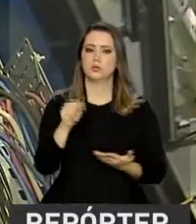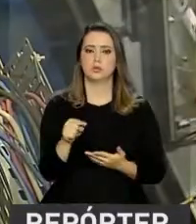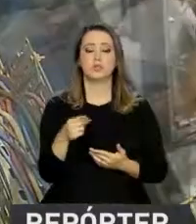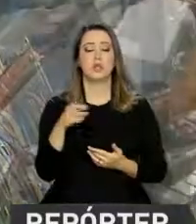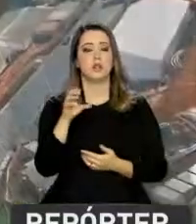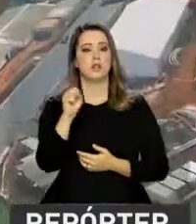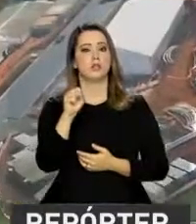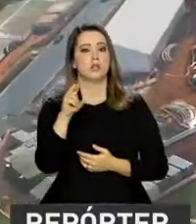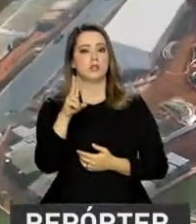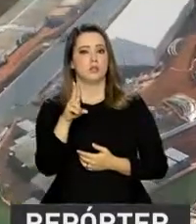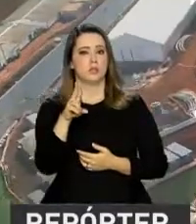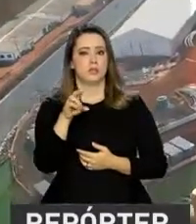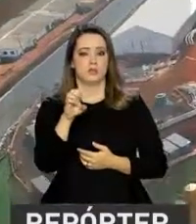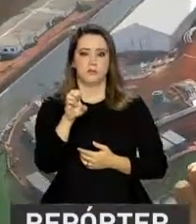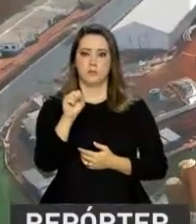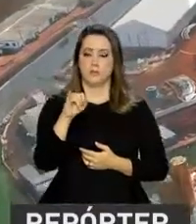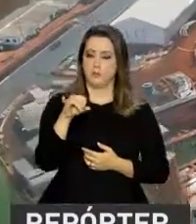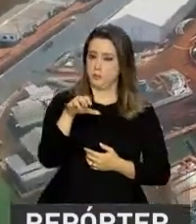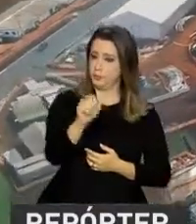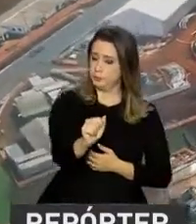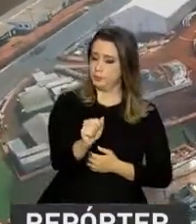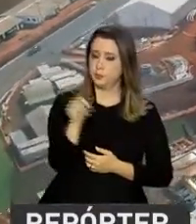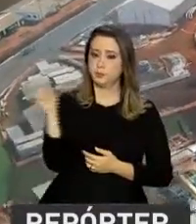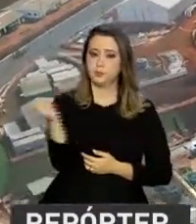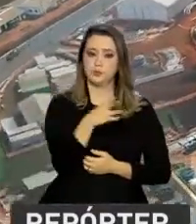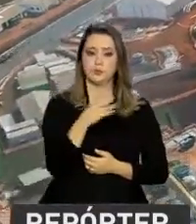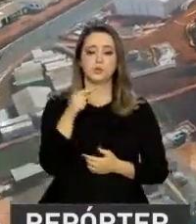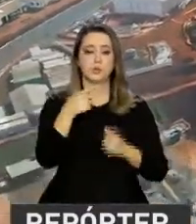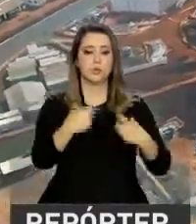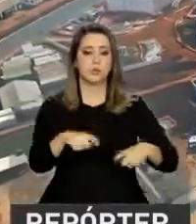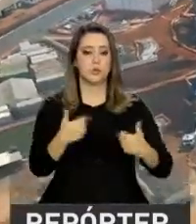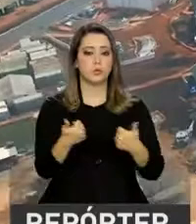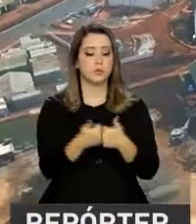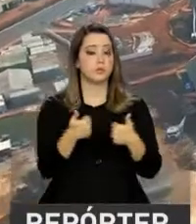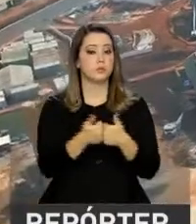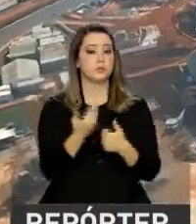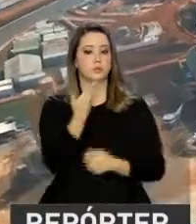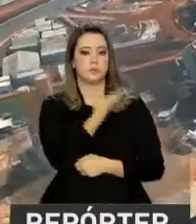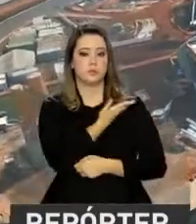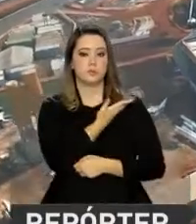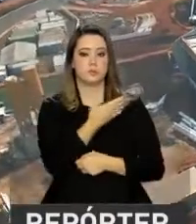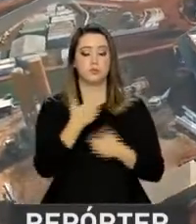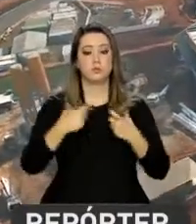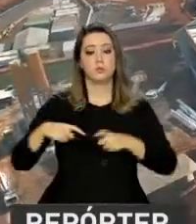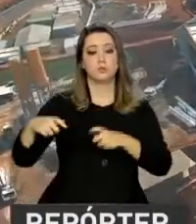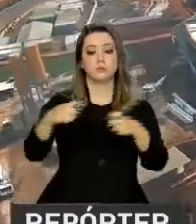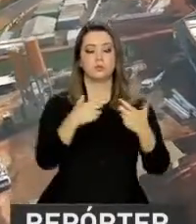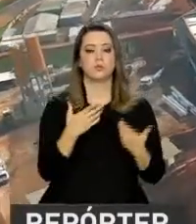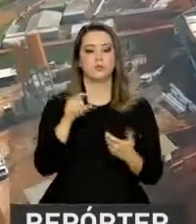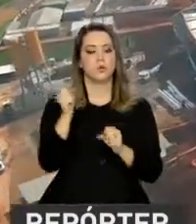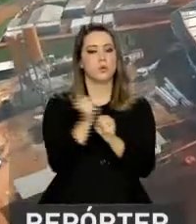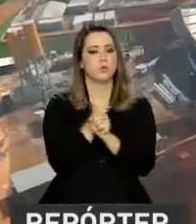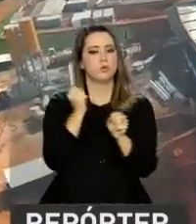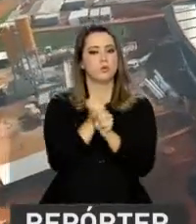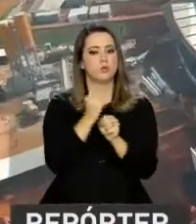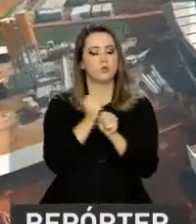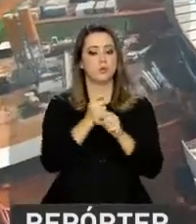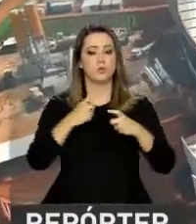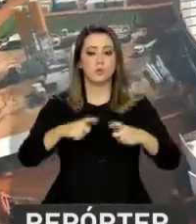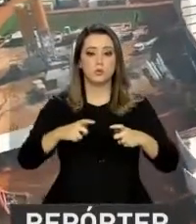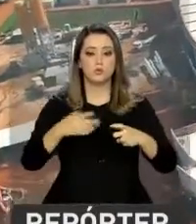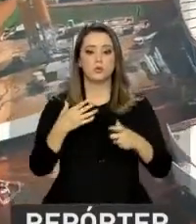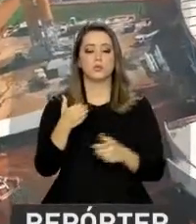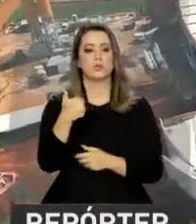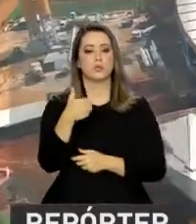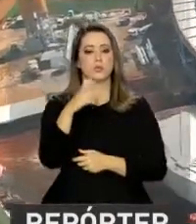suécia o novo acelerador vai ficar dentro de si difícil de 68 mil metros quadrados construído em uma área de